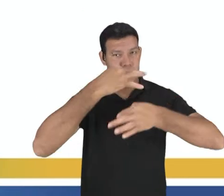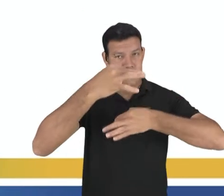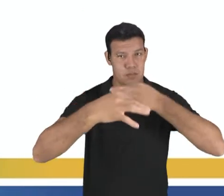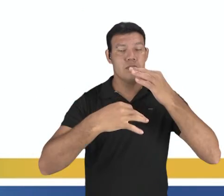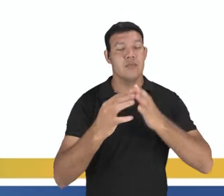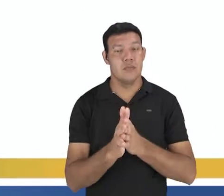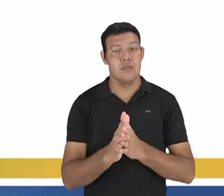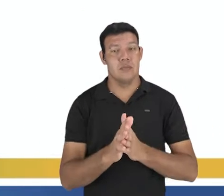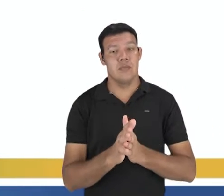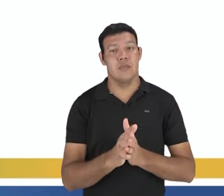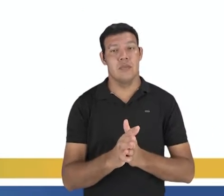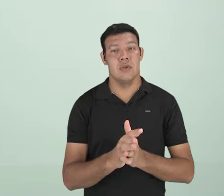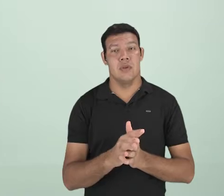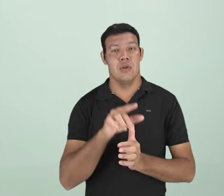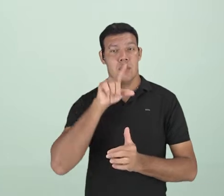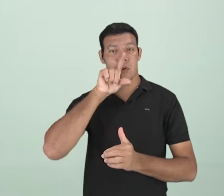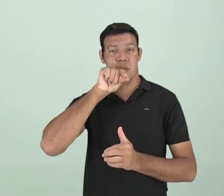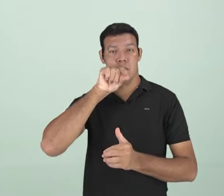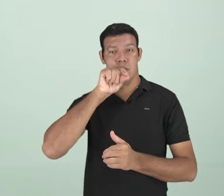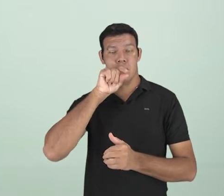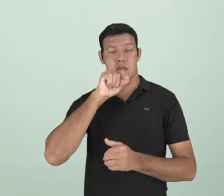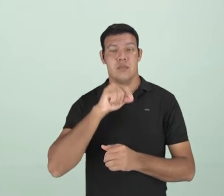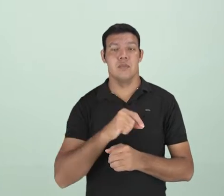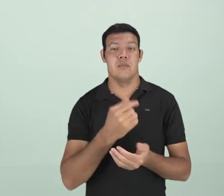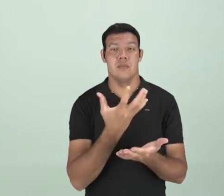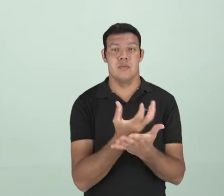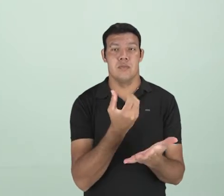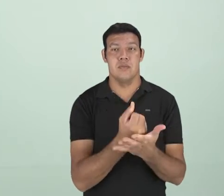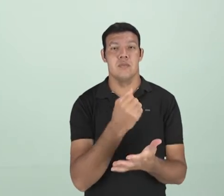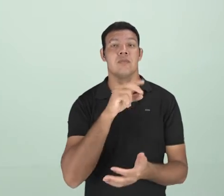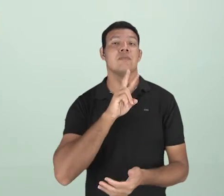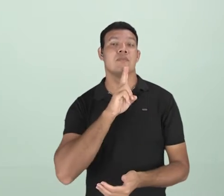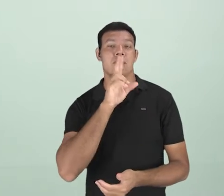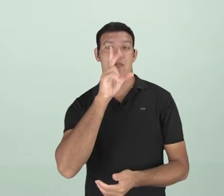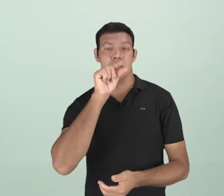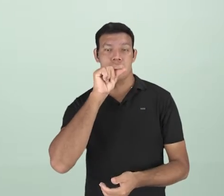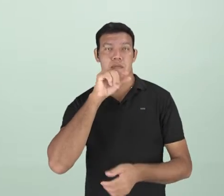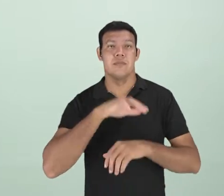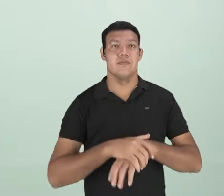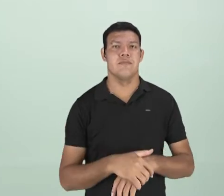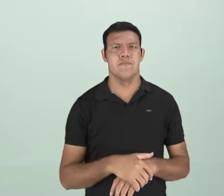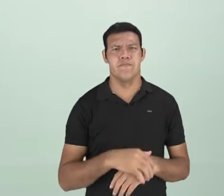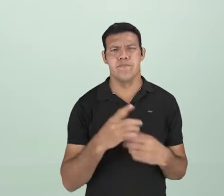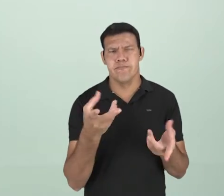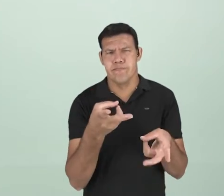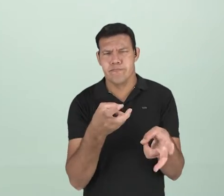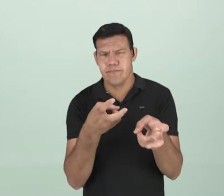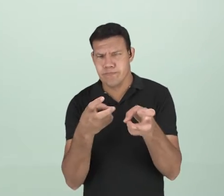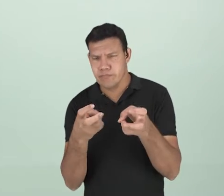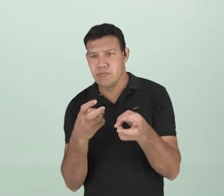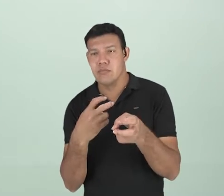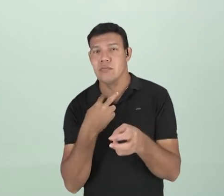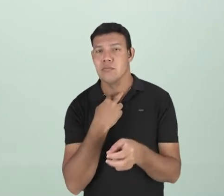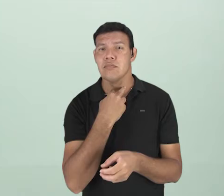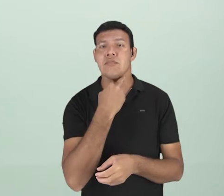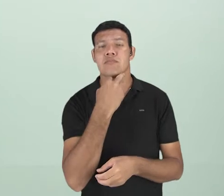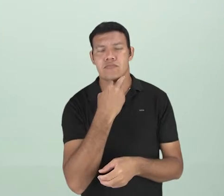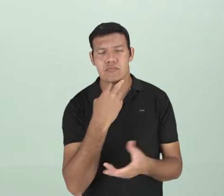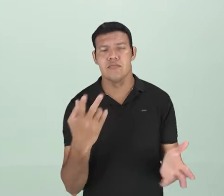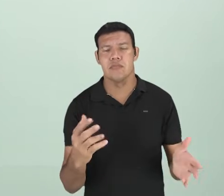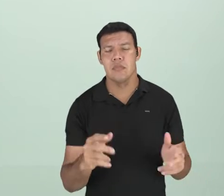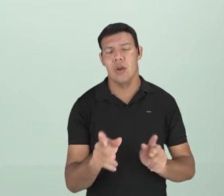Covid. Porém, a gente pode perceber o quê? Que essas vozes que se dinamizaram